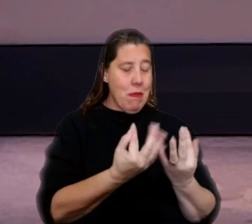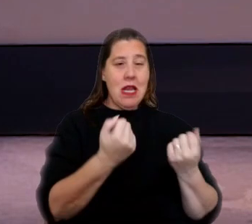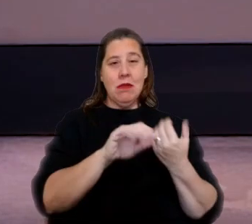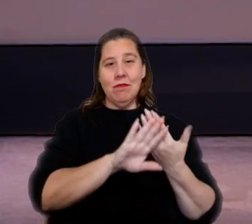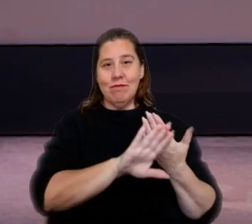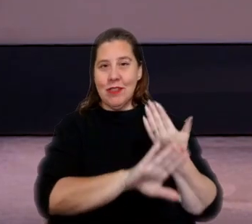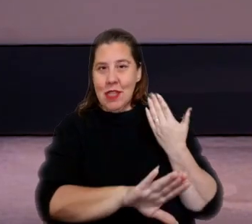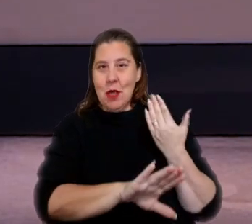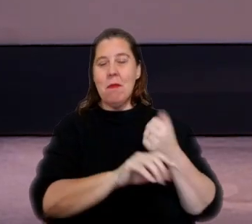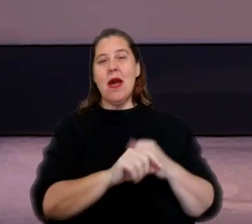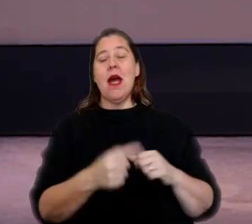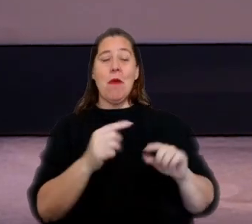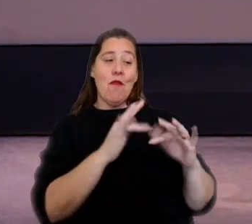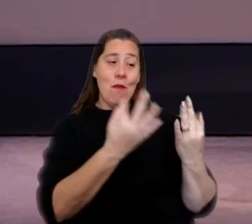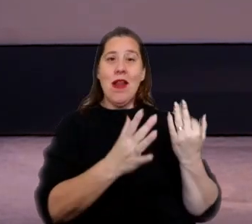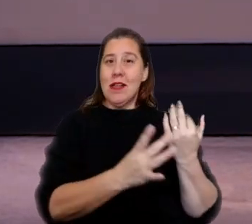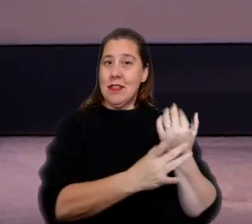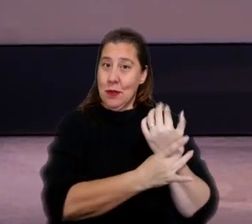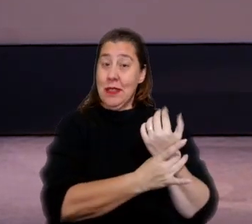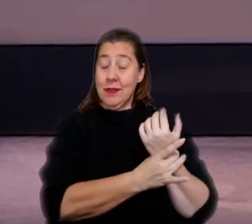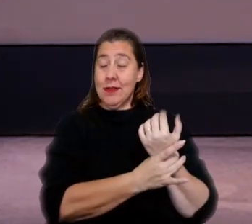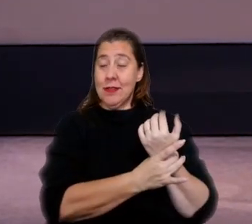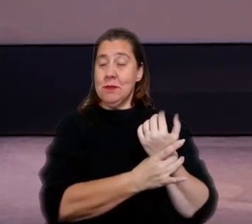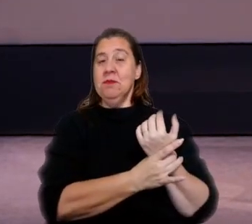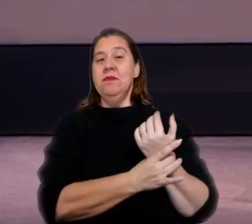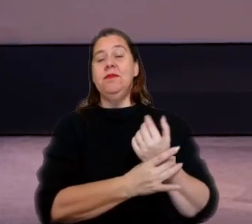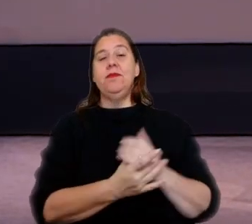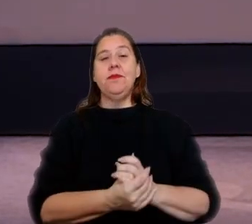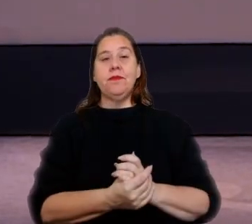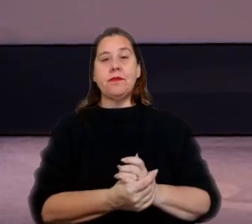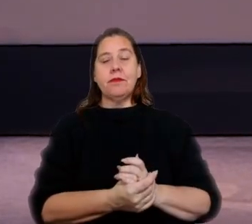núcleo familiar, que é muito seguro, muito